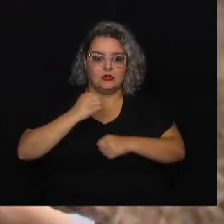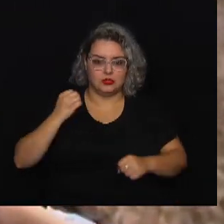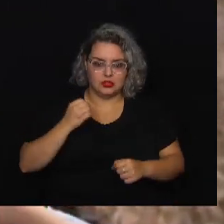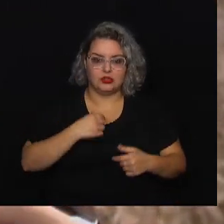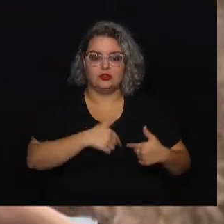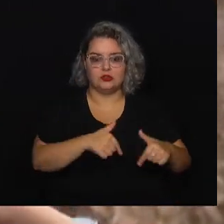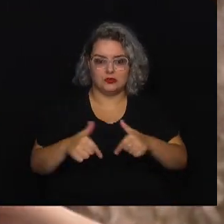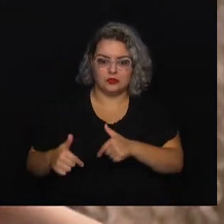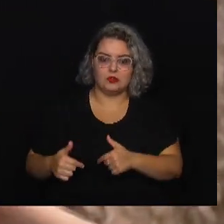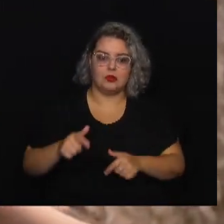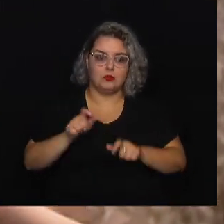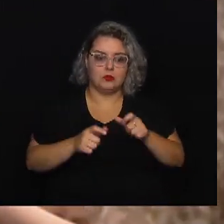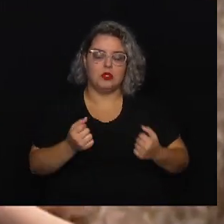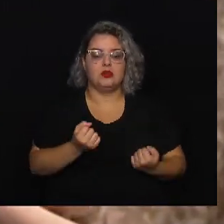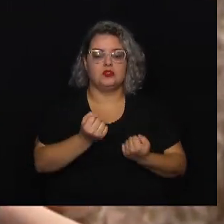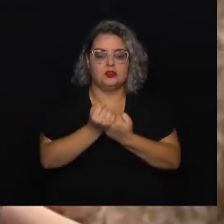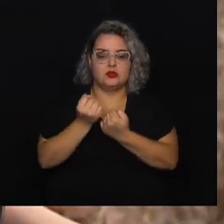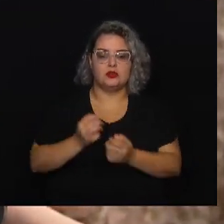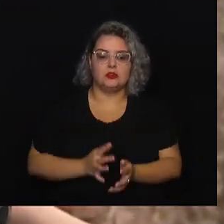e o pessoal de apoio, né?